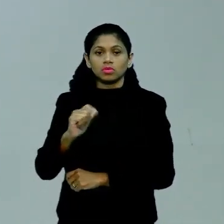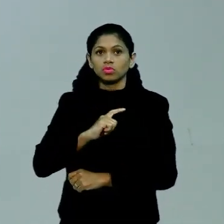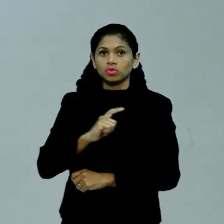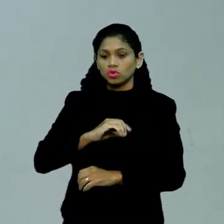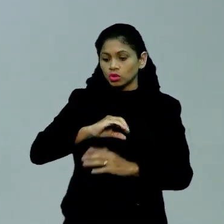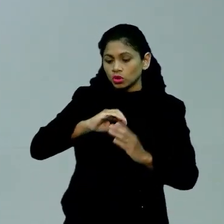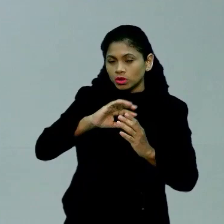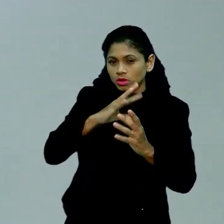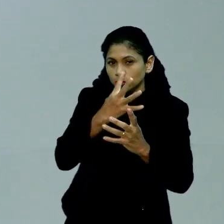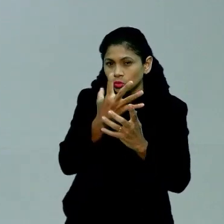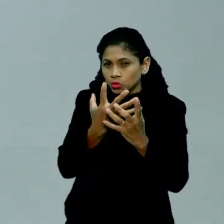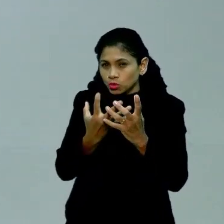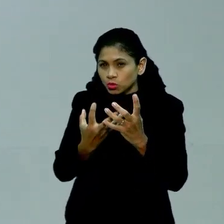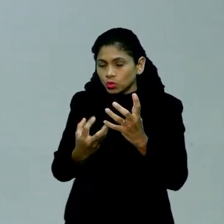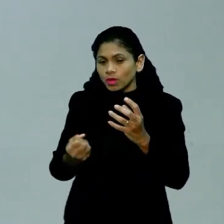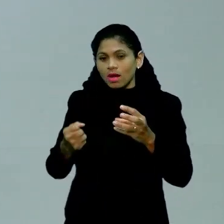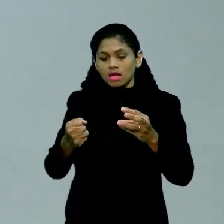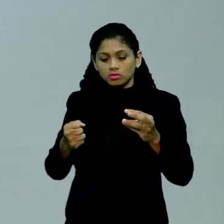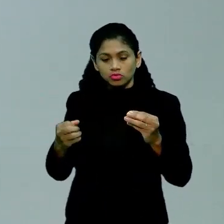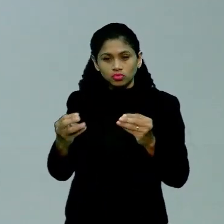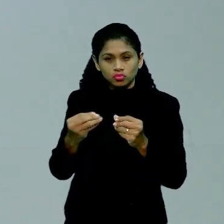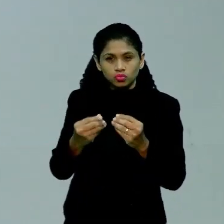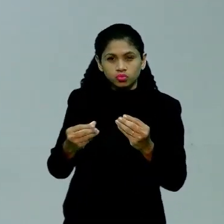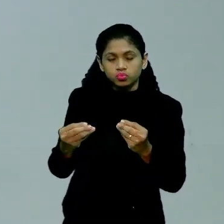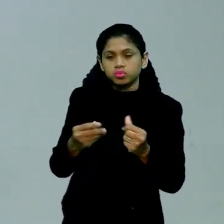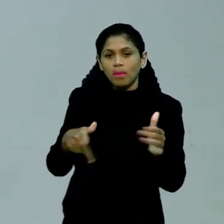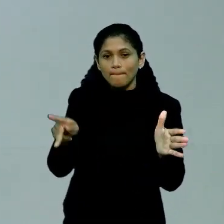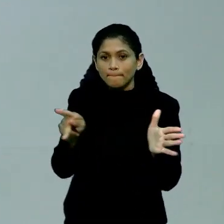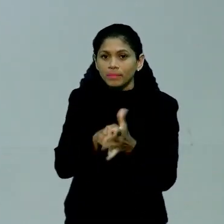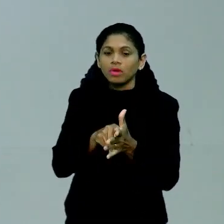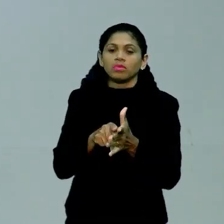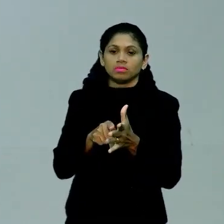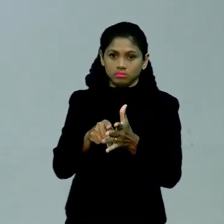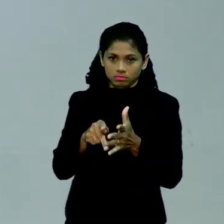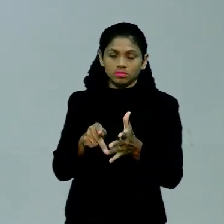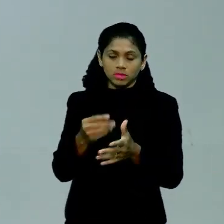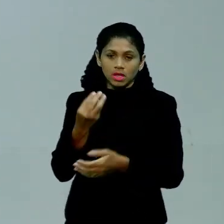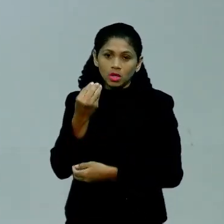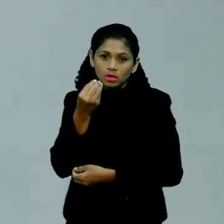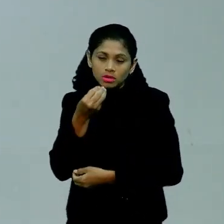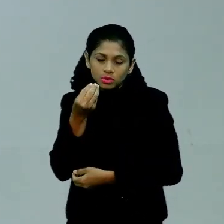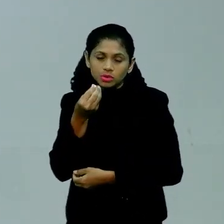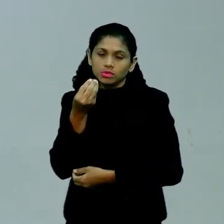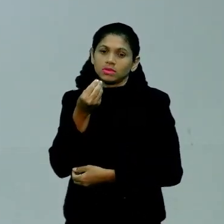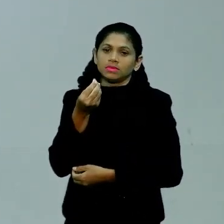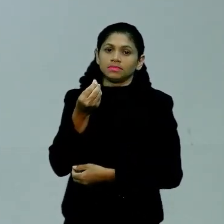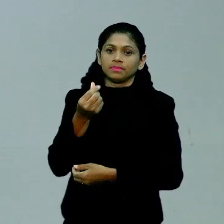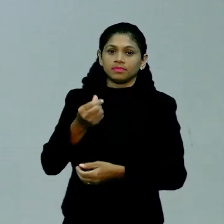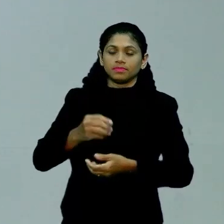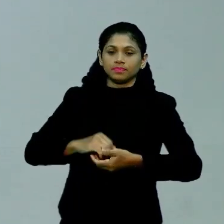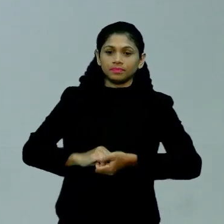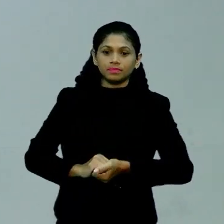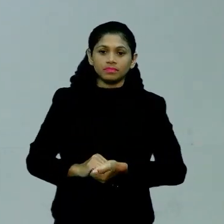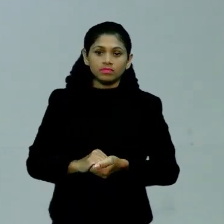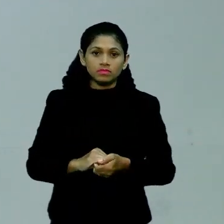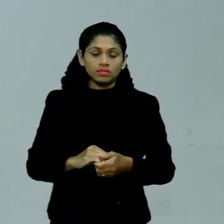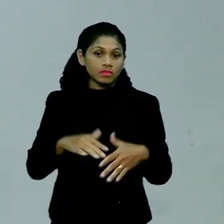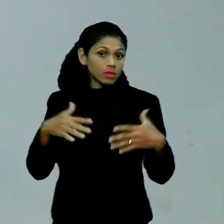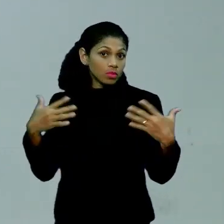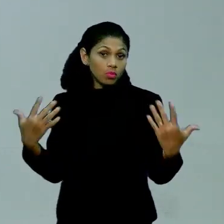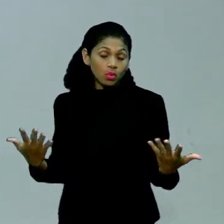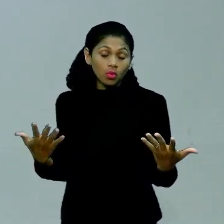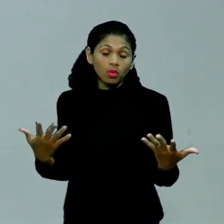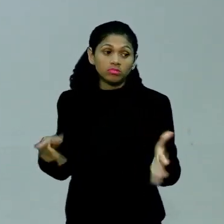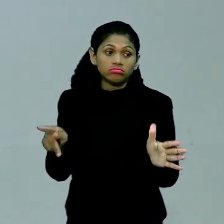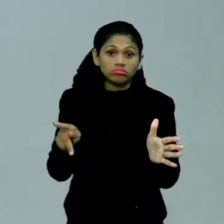químicas de um composto, principalmente as propriedades organolépticas. Que propriedades ou quais propriedades são